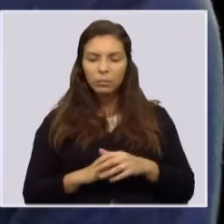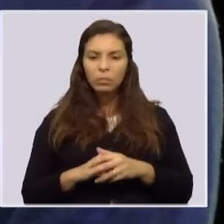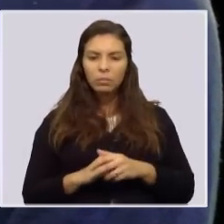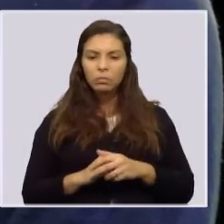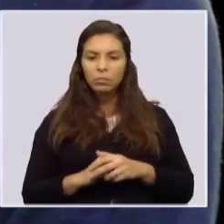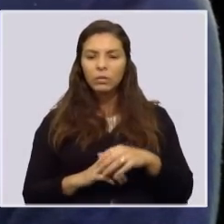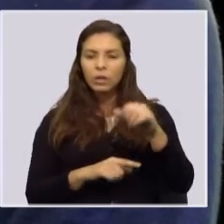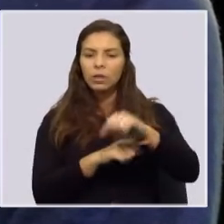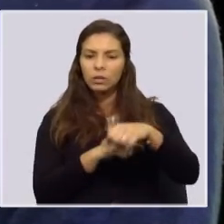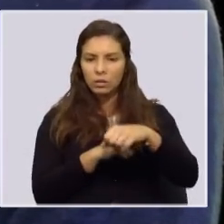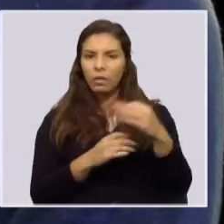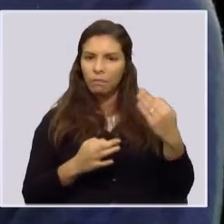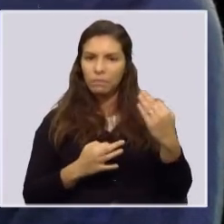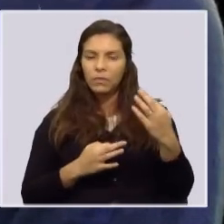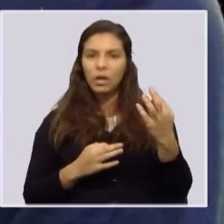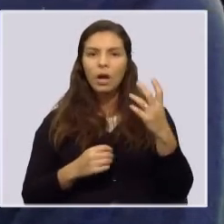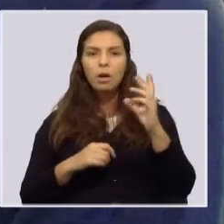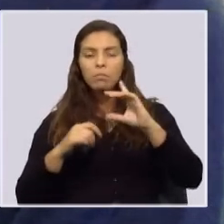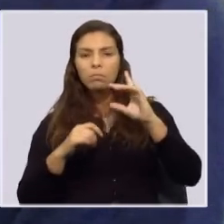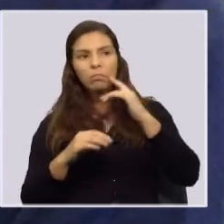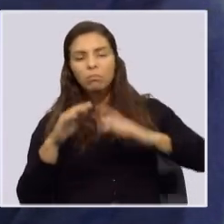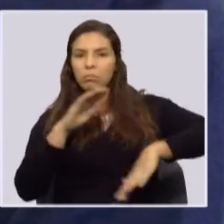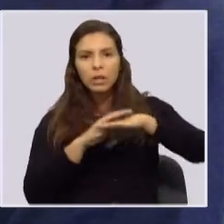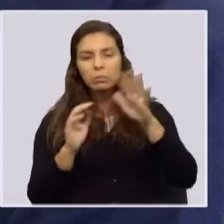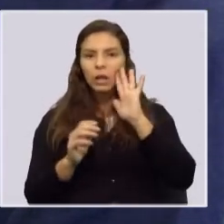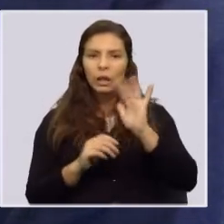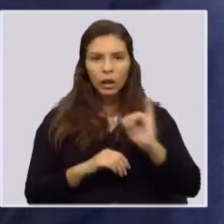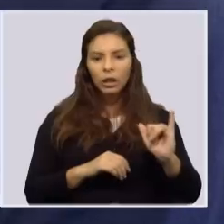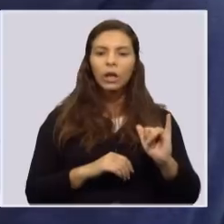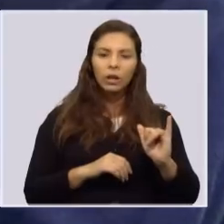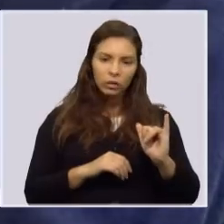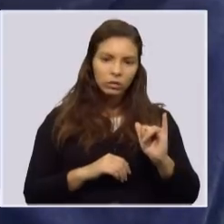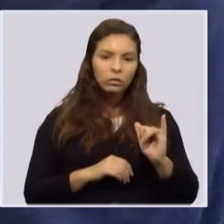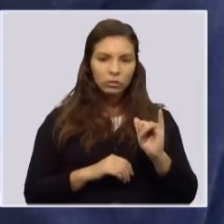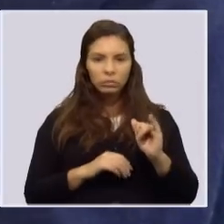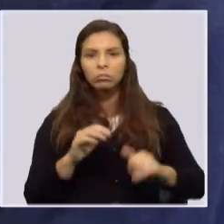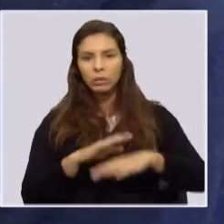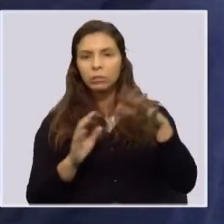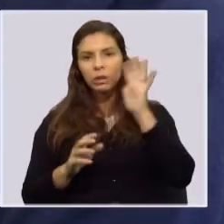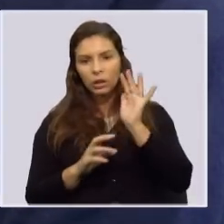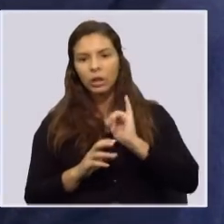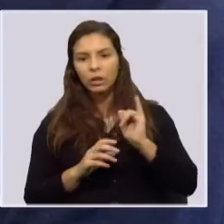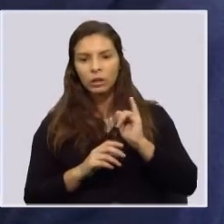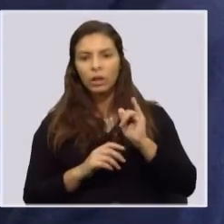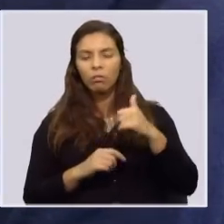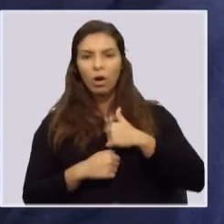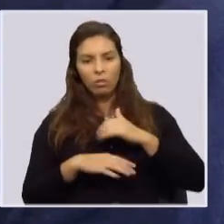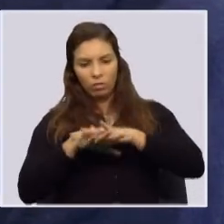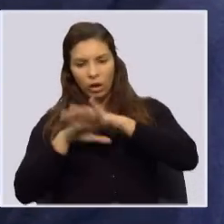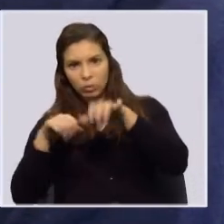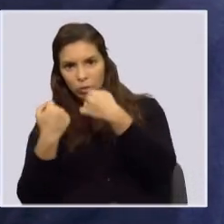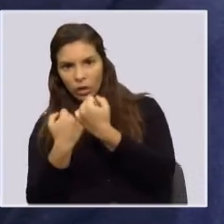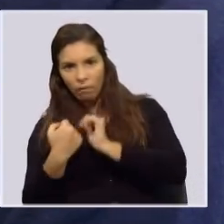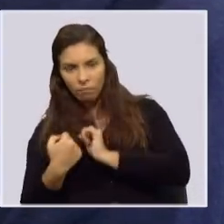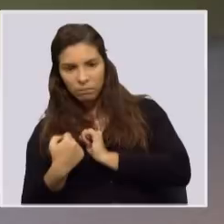necessário, uso os máximos canais possíveis que estão ao meu alcance. Sejam as minhas